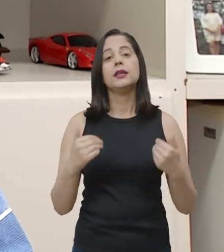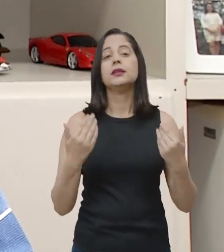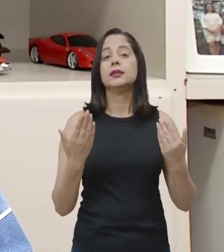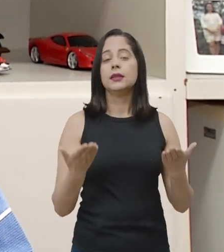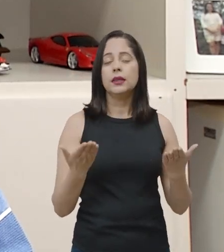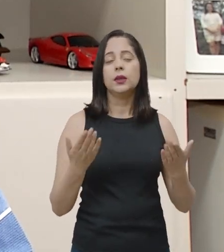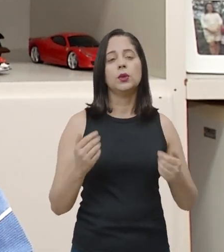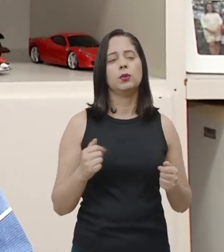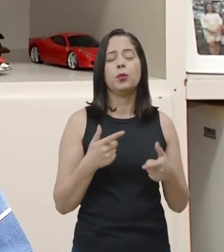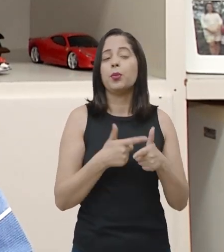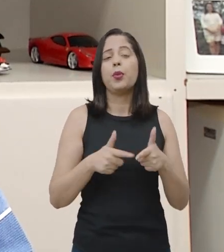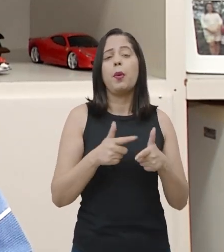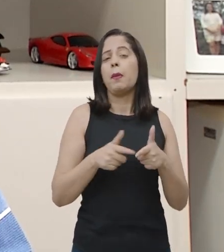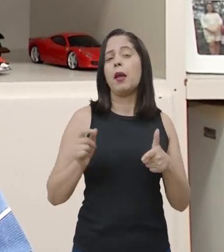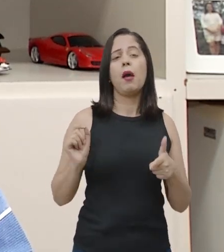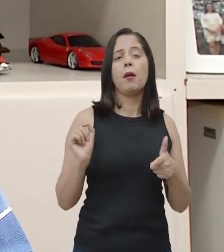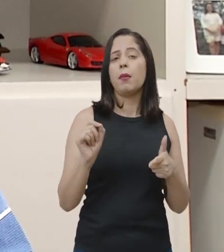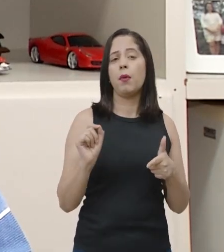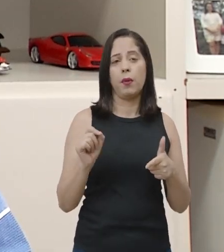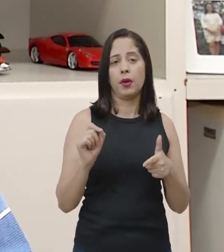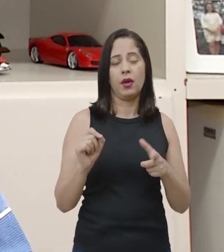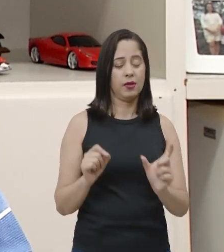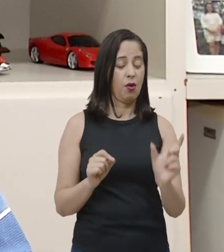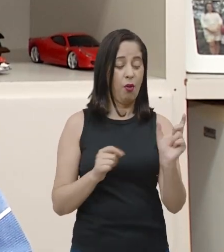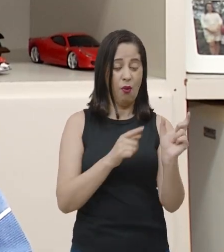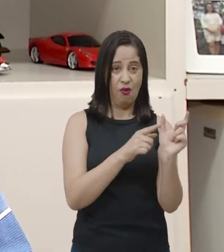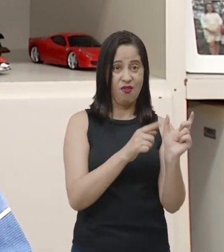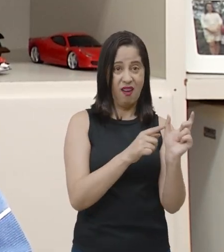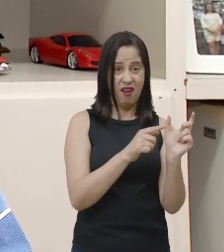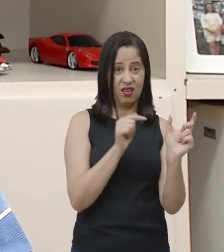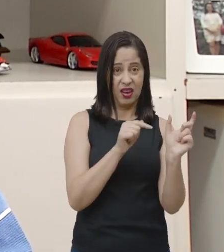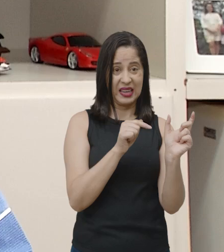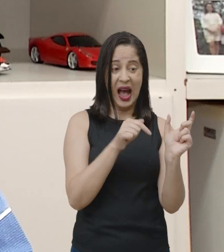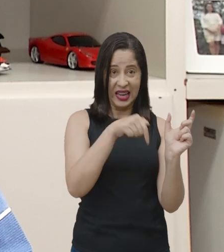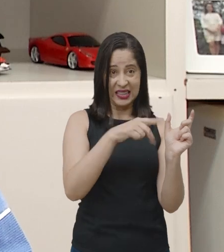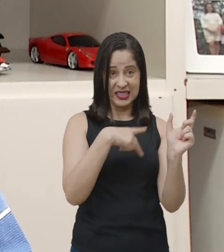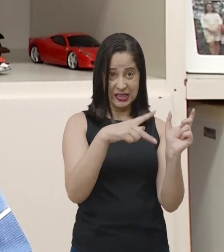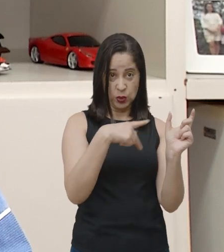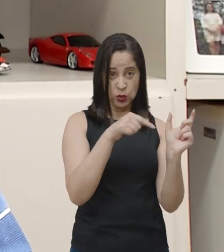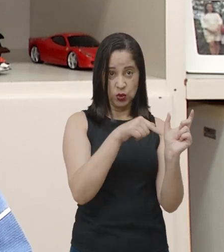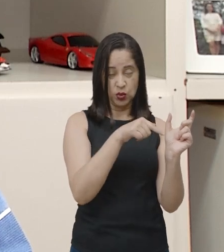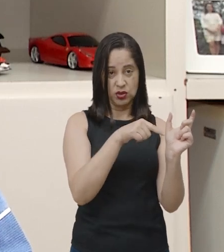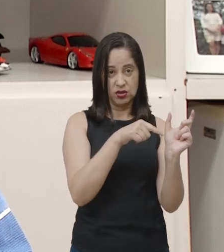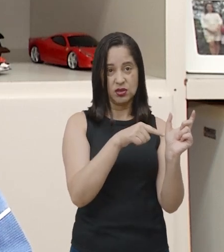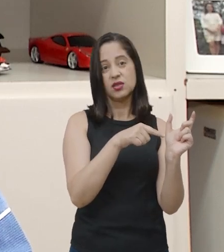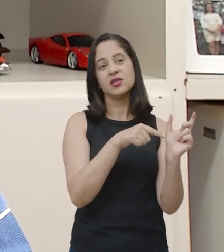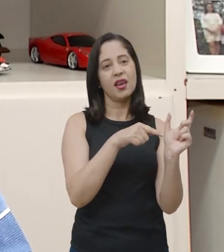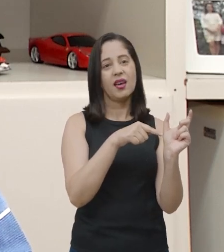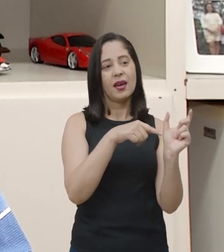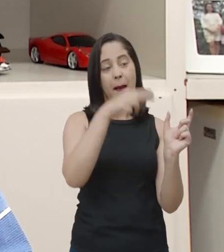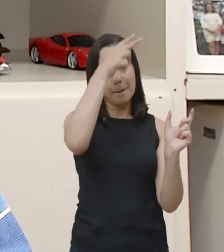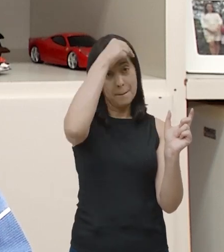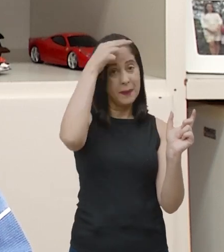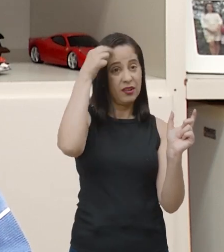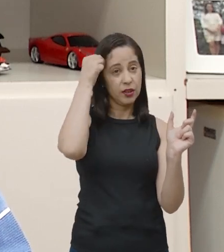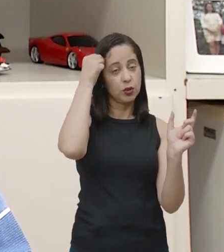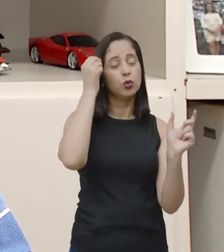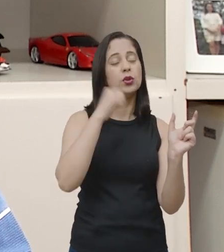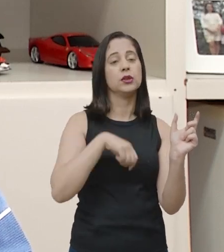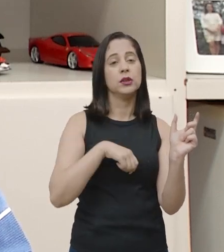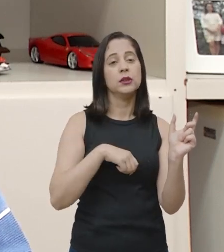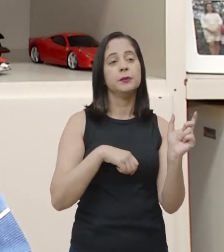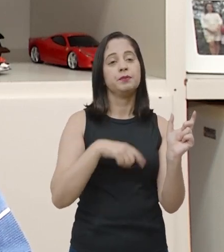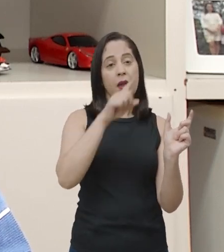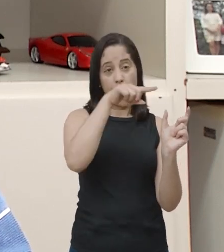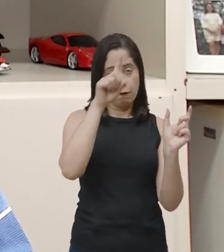aqui. E o problema do Vale Refeição, do Ticket, né, que é oferecido ao servidor